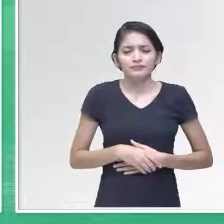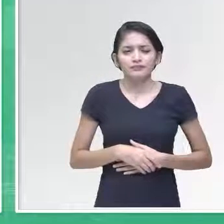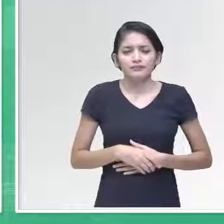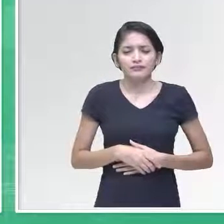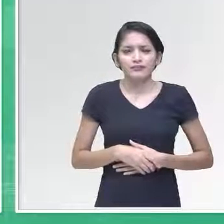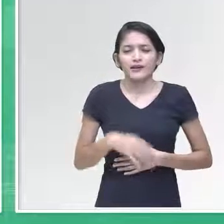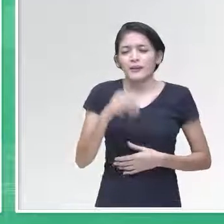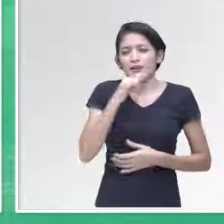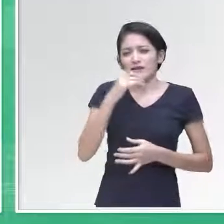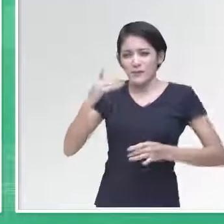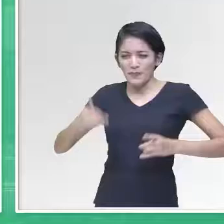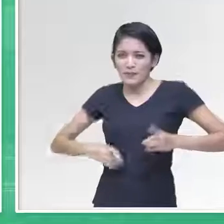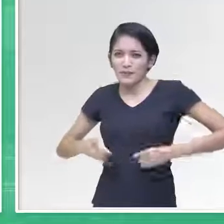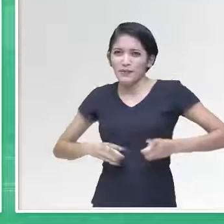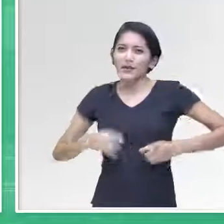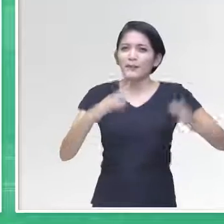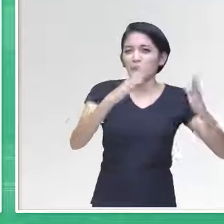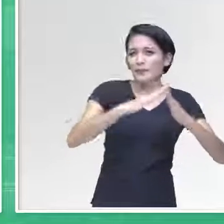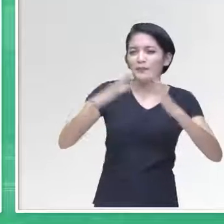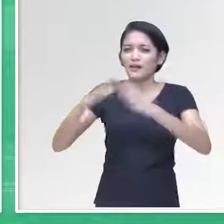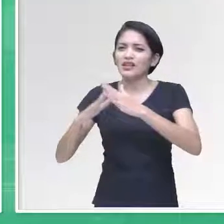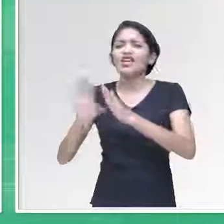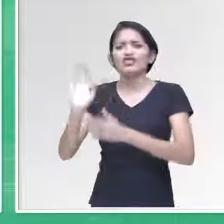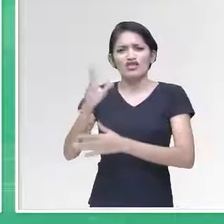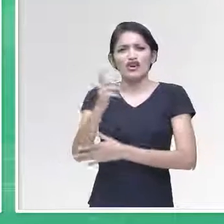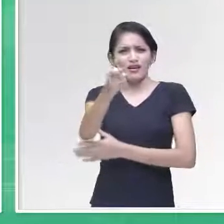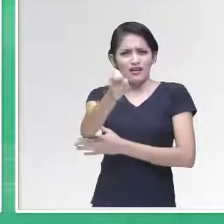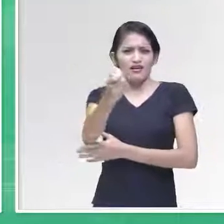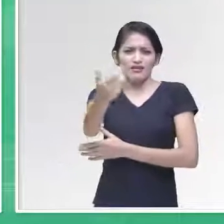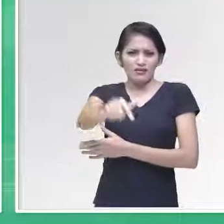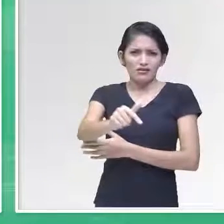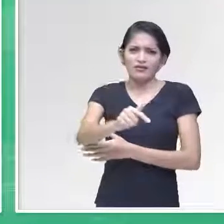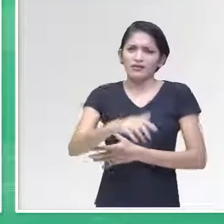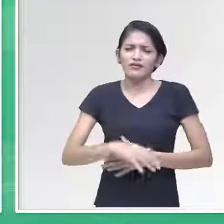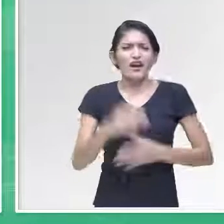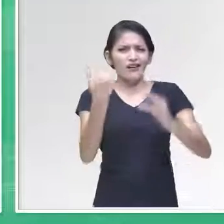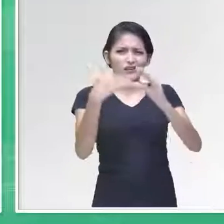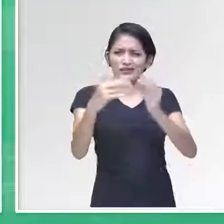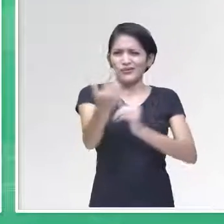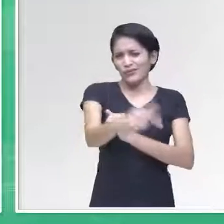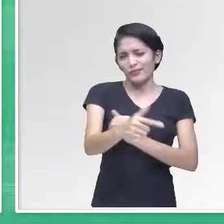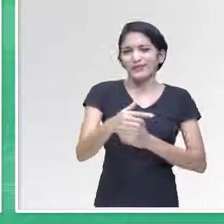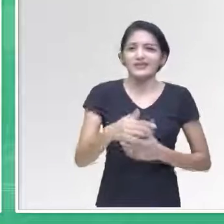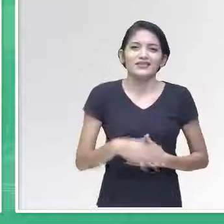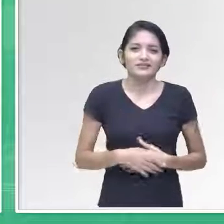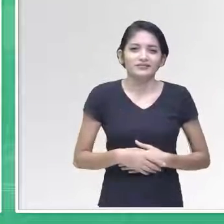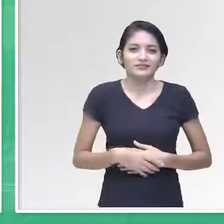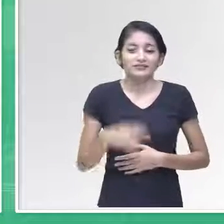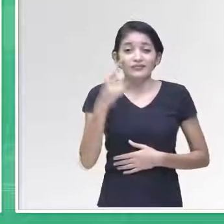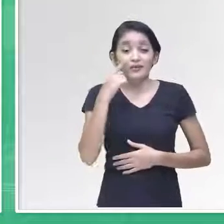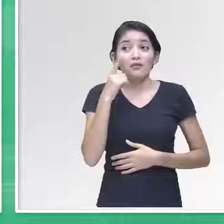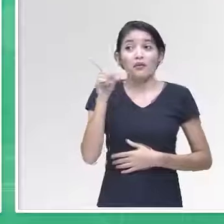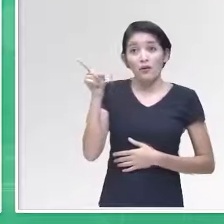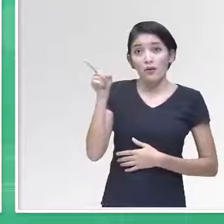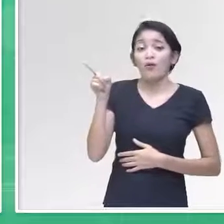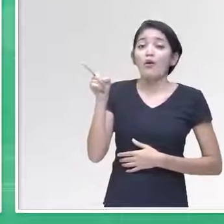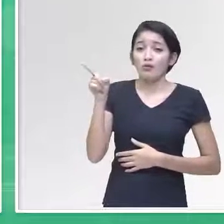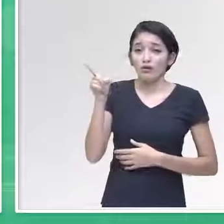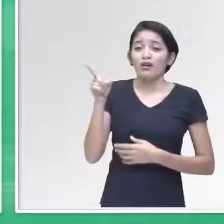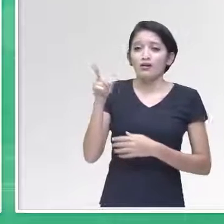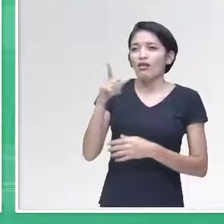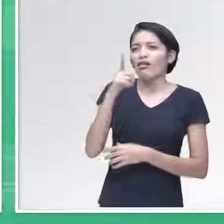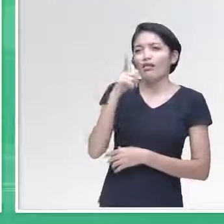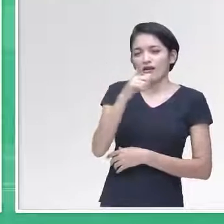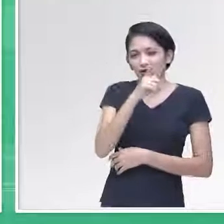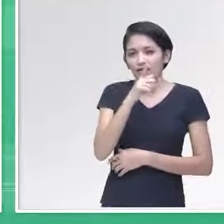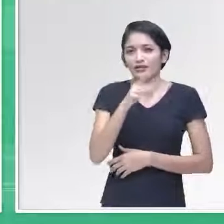primo, né? Ô vizinha, dá o play aí, né? Ai, dá um enter, envia logo essa mensagem. Né? Olha só esse outdoor aqui.